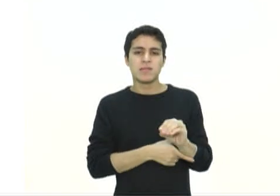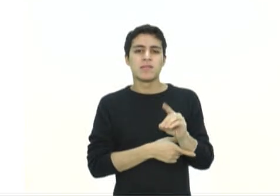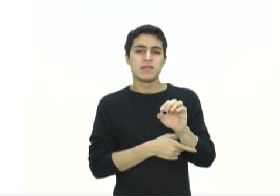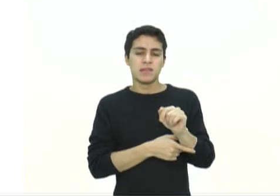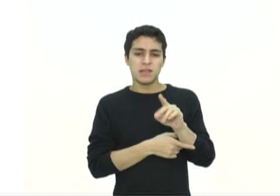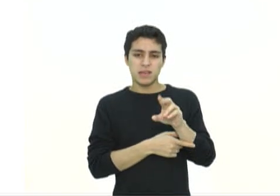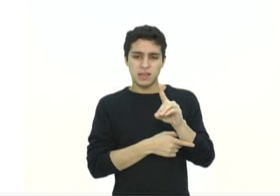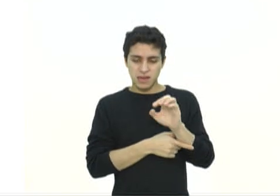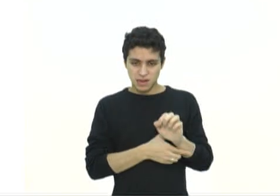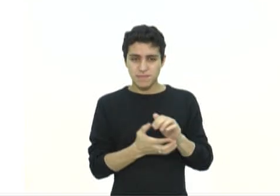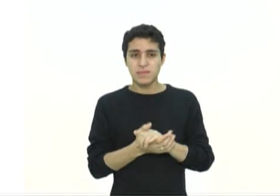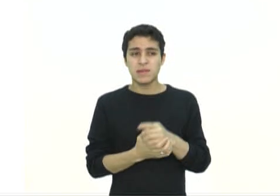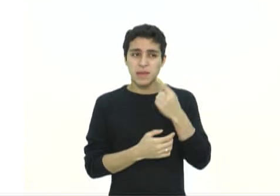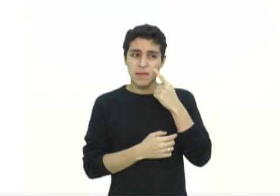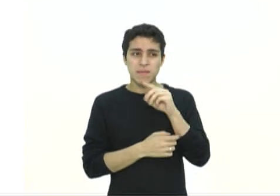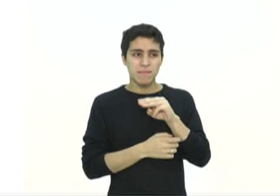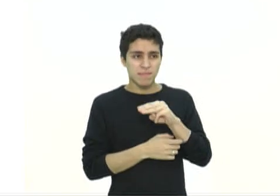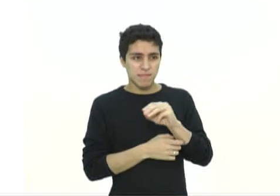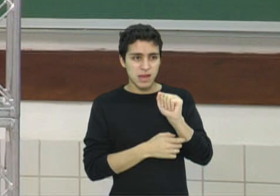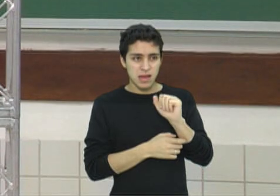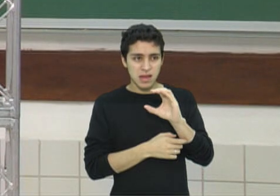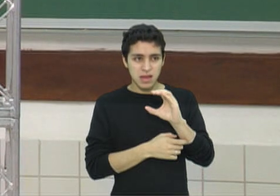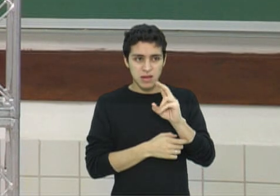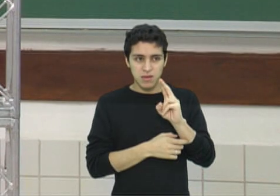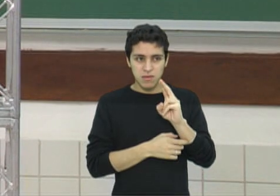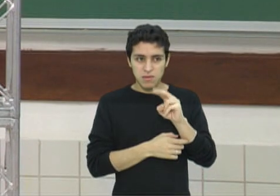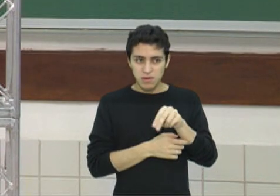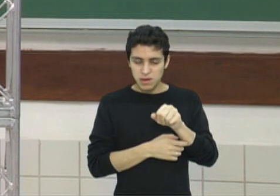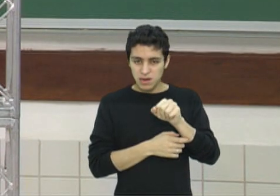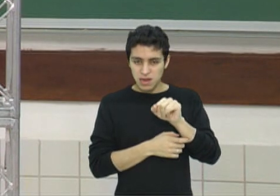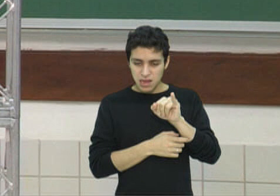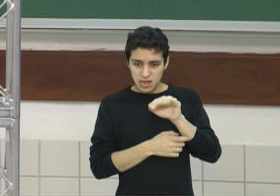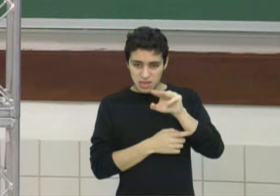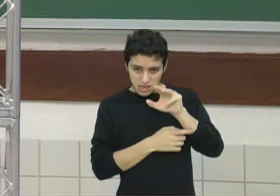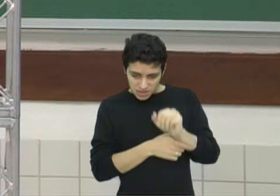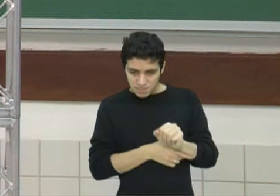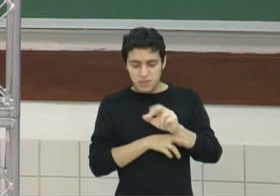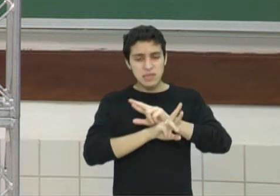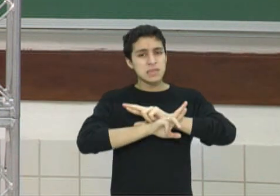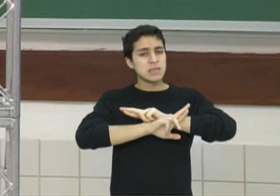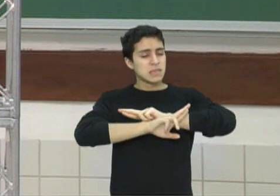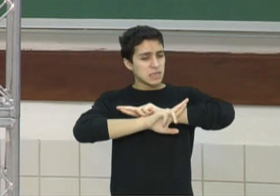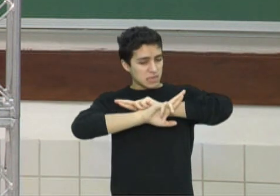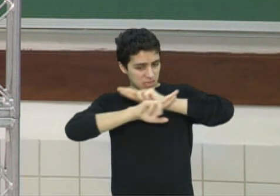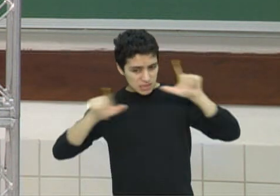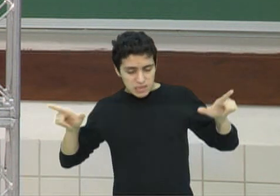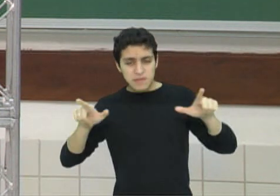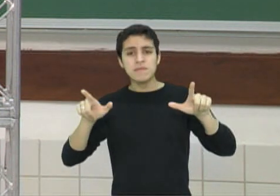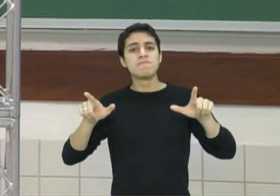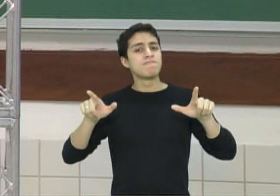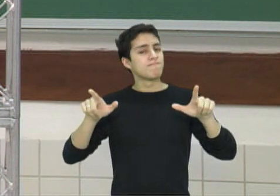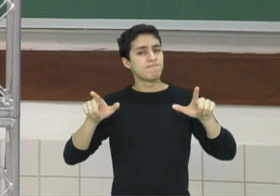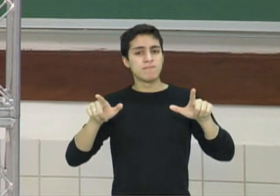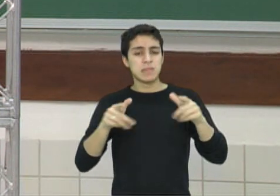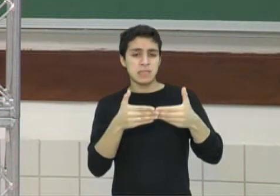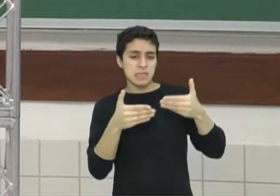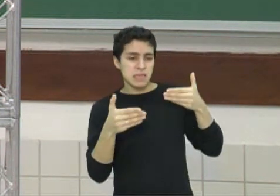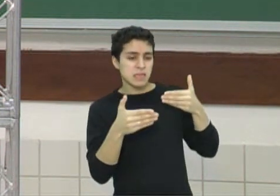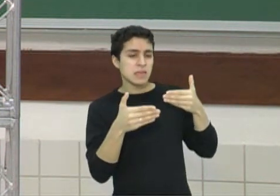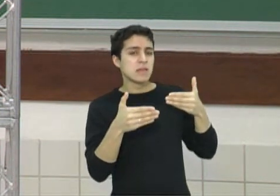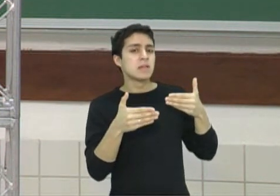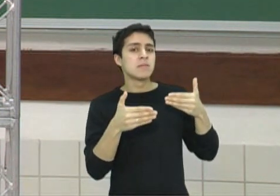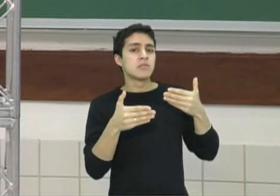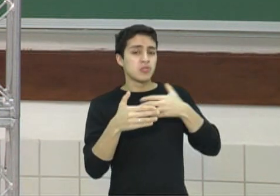Macunaíma. Macunaíma é a história do herói brasileiro, totalmente fora do parnasianismo literário antigo, mas